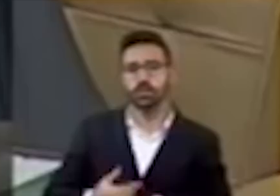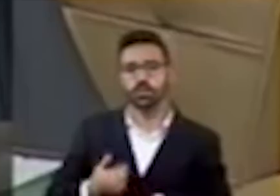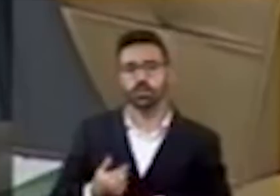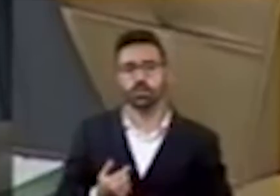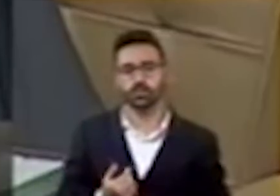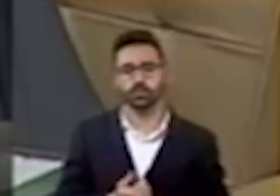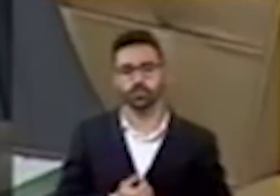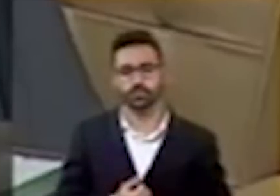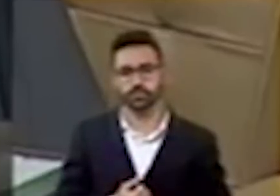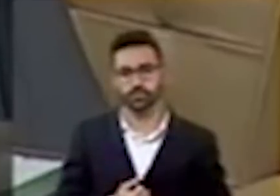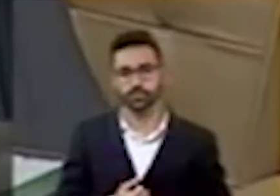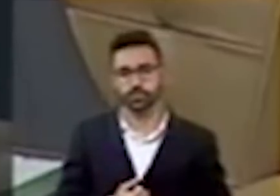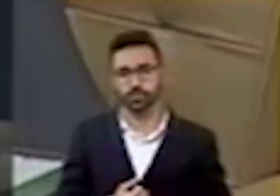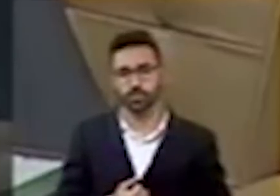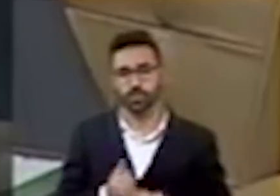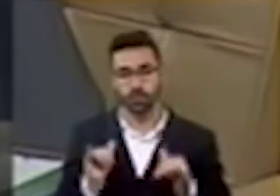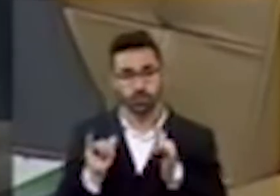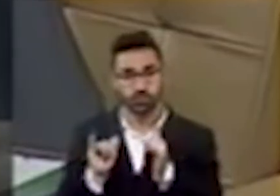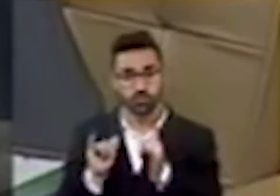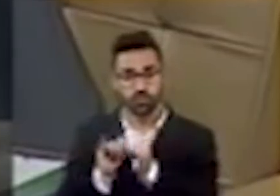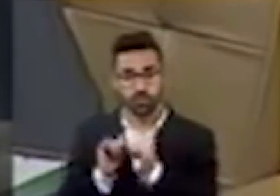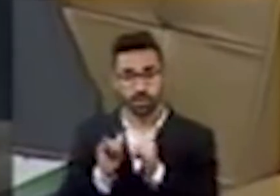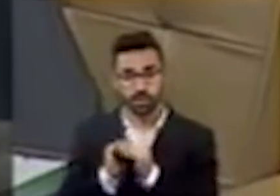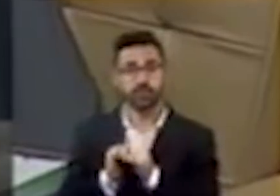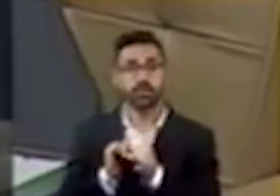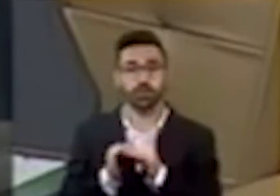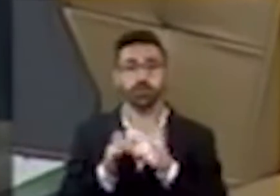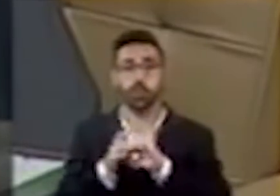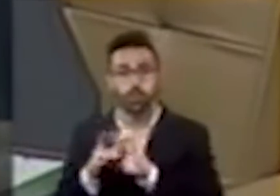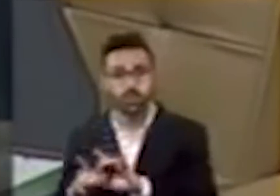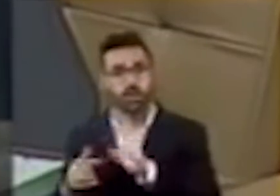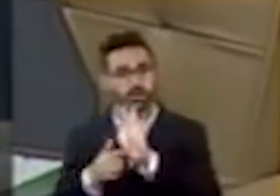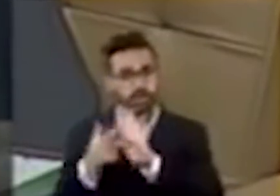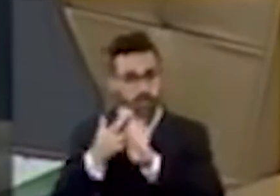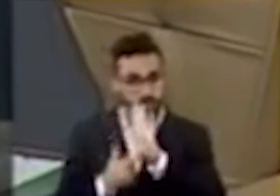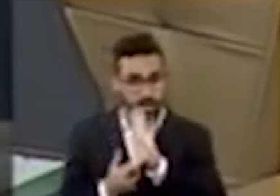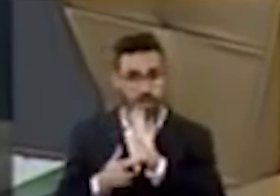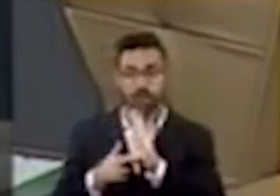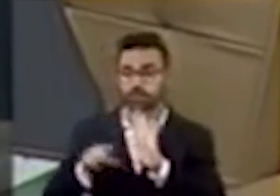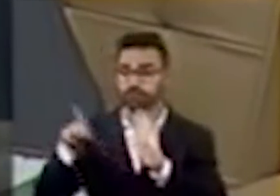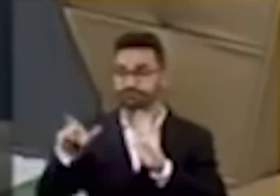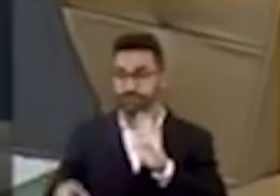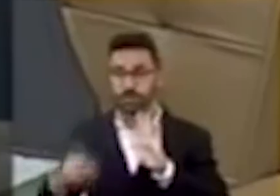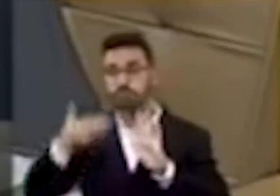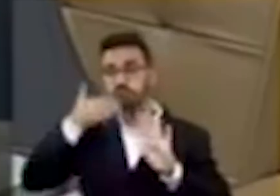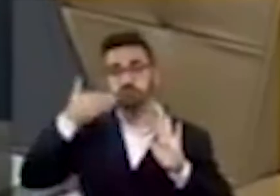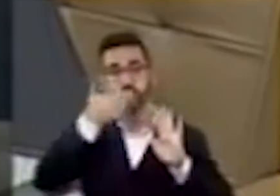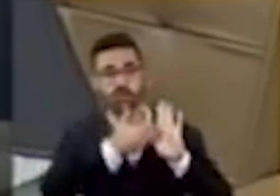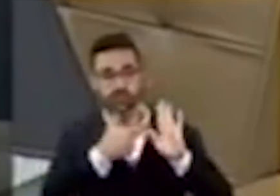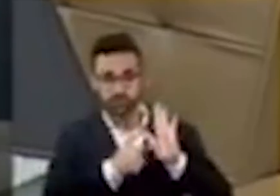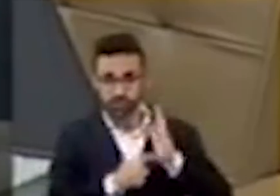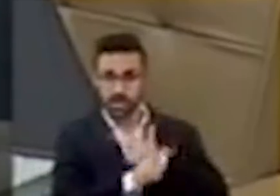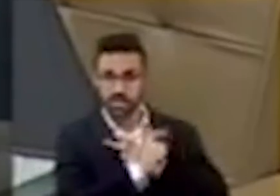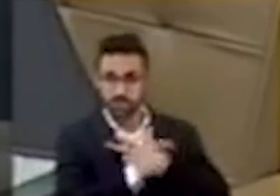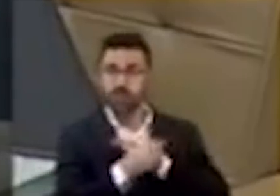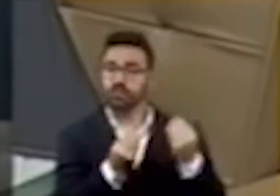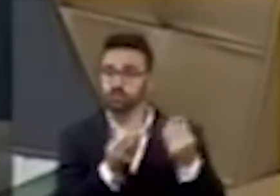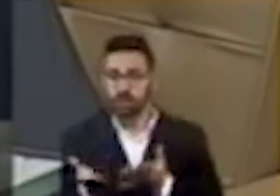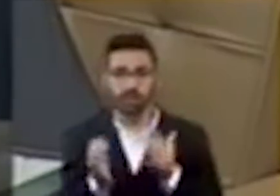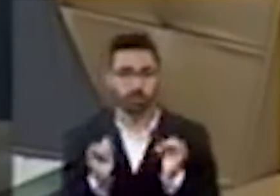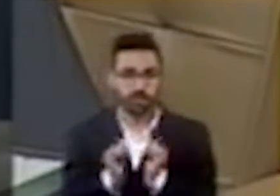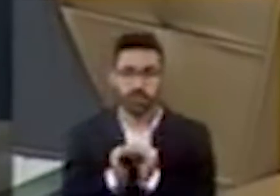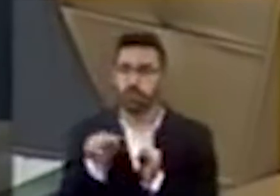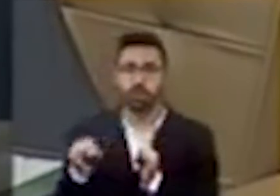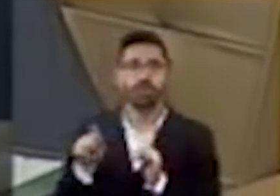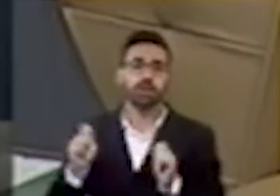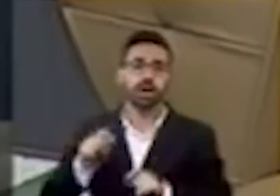deste instituto, dentro do cenário normativo, a clemência executiva para aliviar